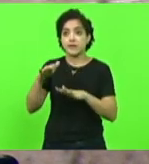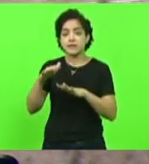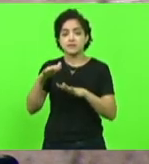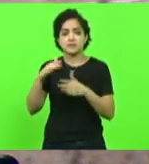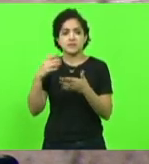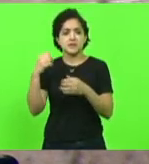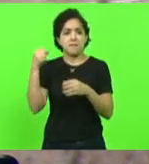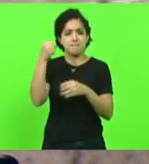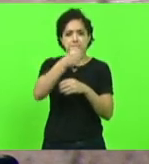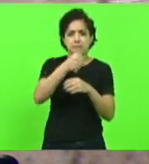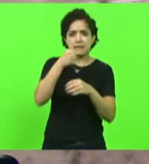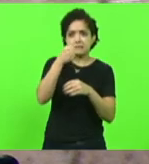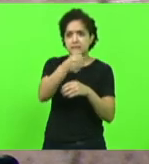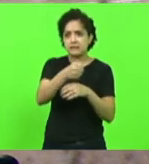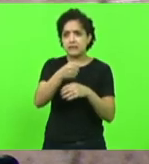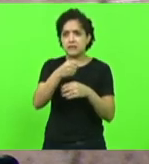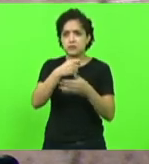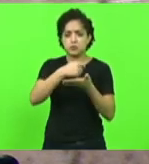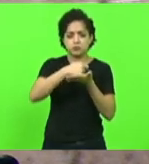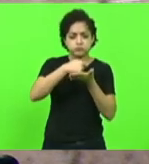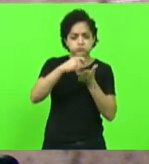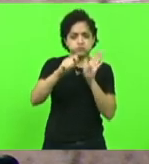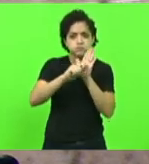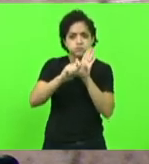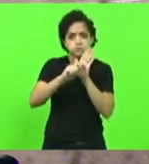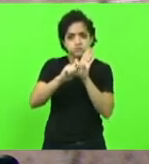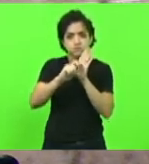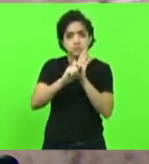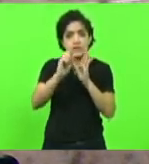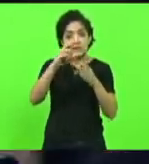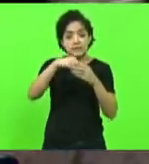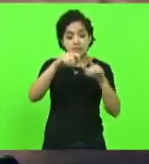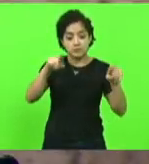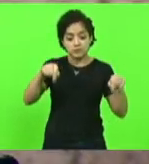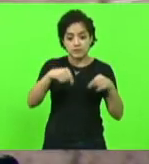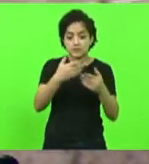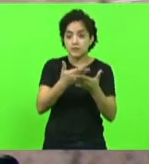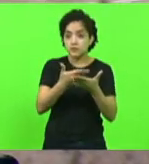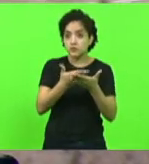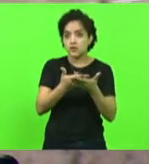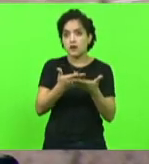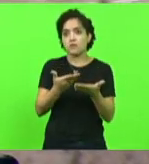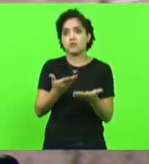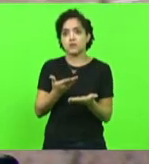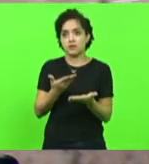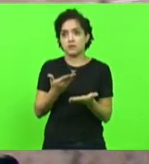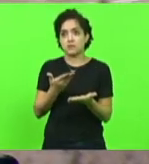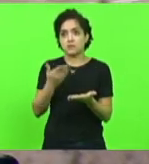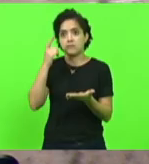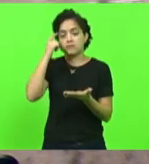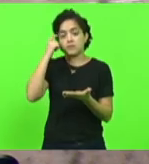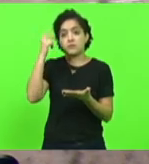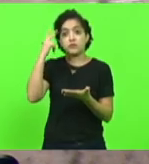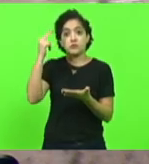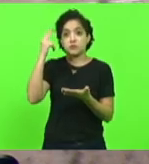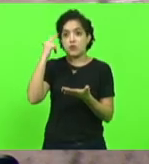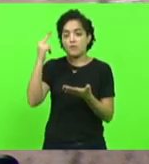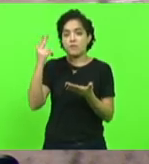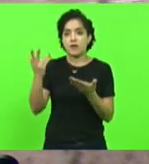na sala de aula usando droga, traficando dentro da sala de aula, como se isso fosse belo e moral.